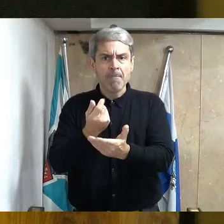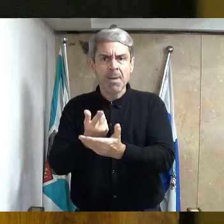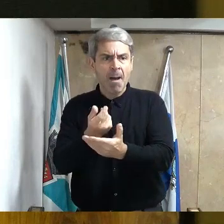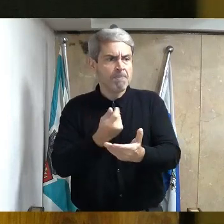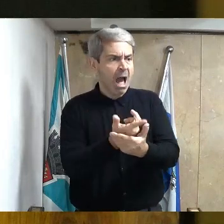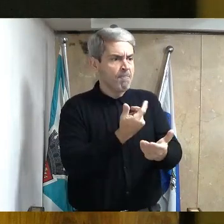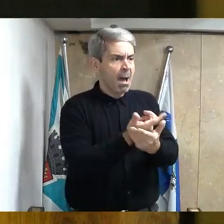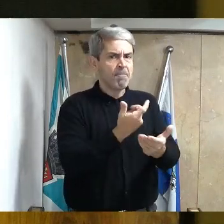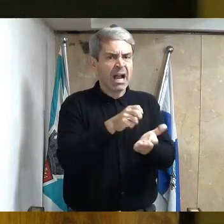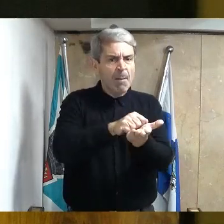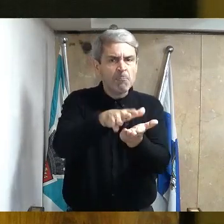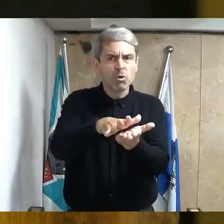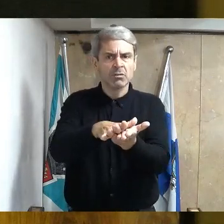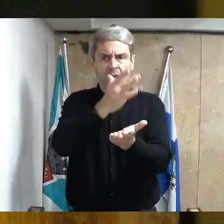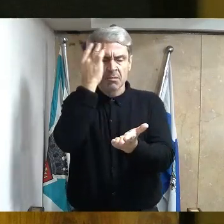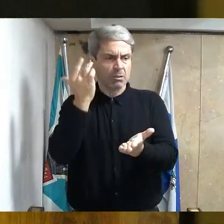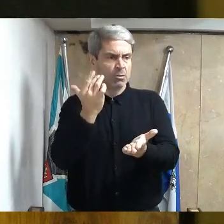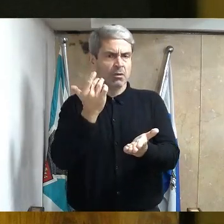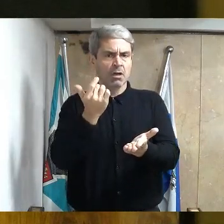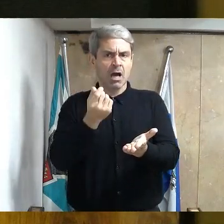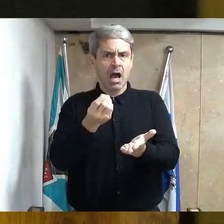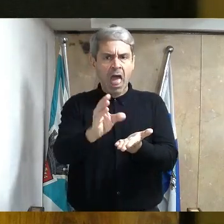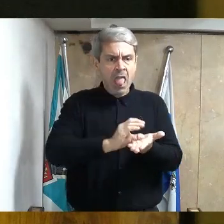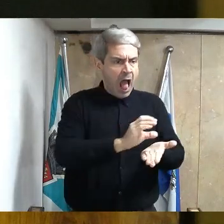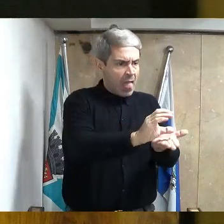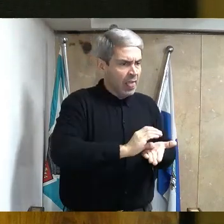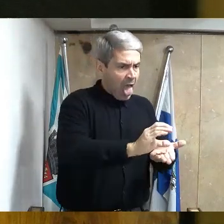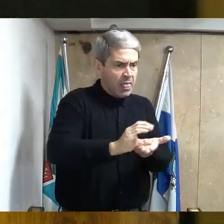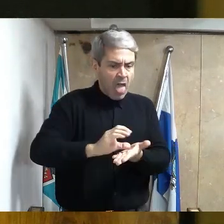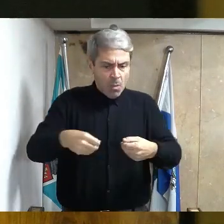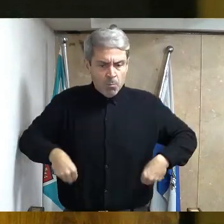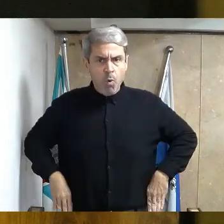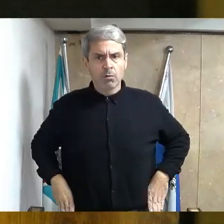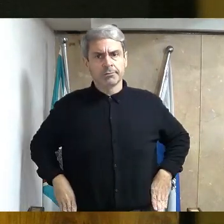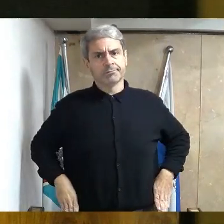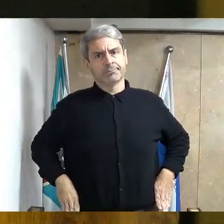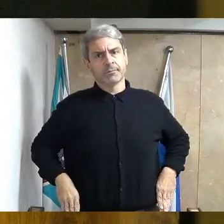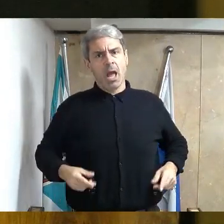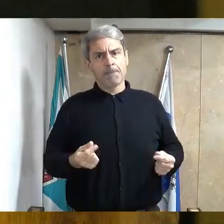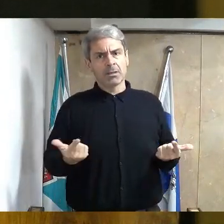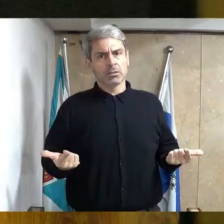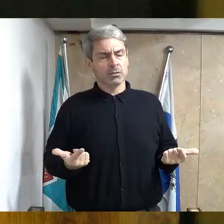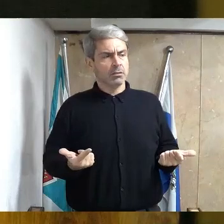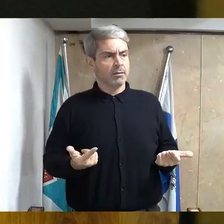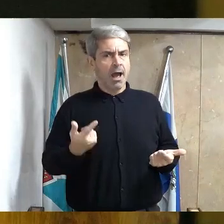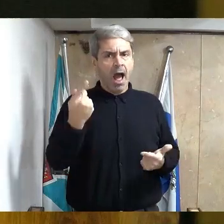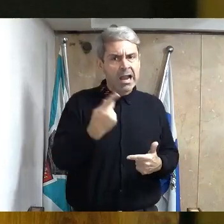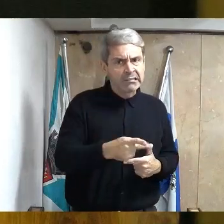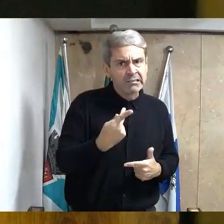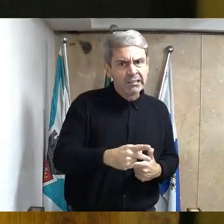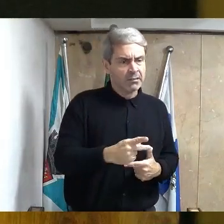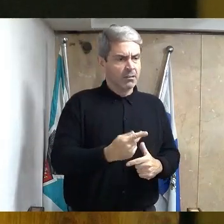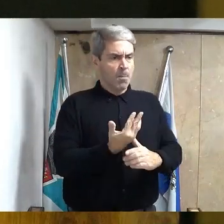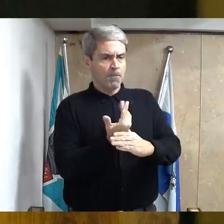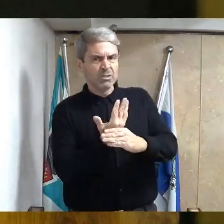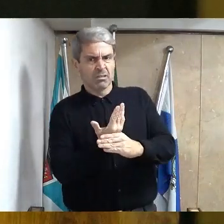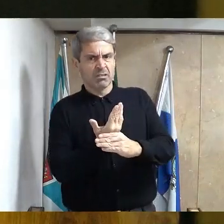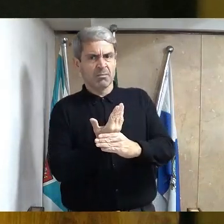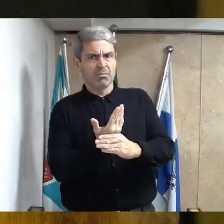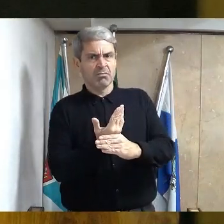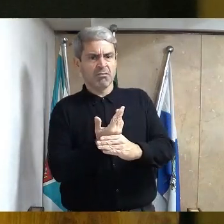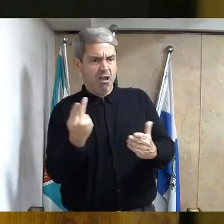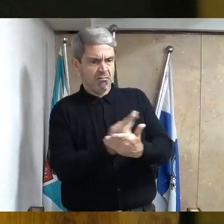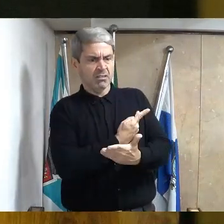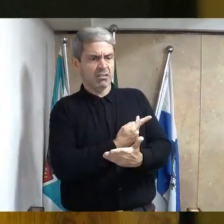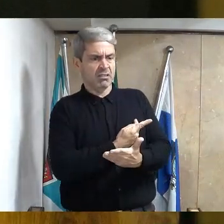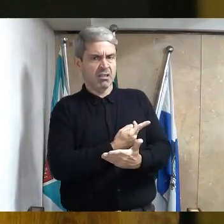E eu quero entender por que o município de Duque de Caxias, ou se eles achavam que esta Casa